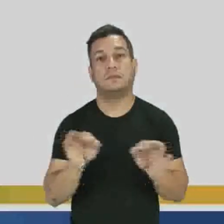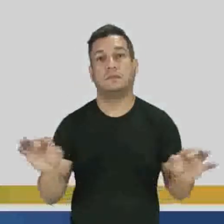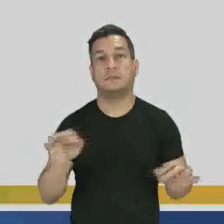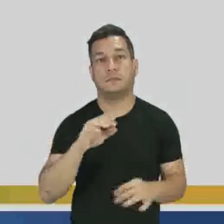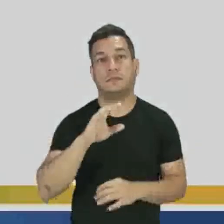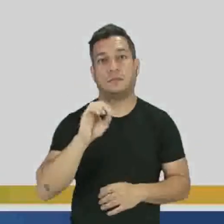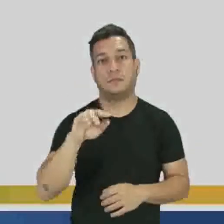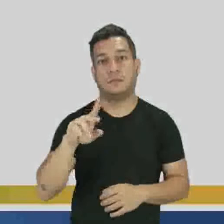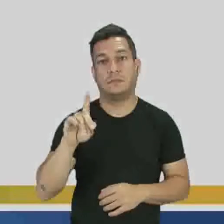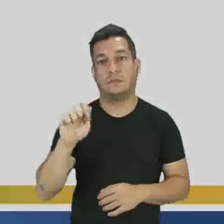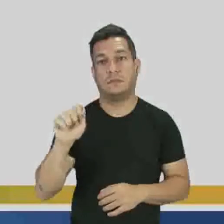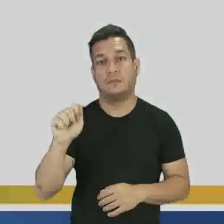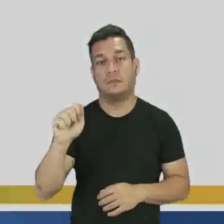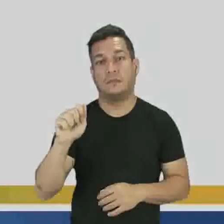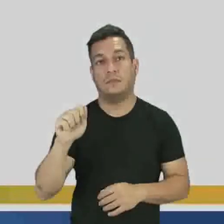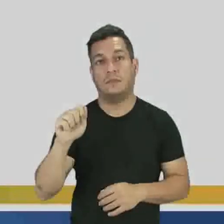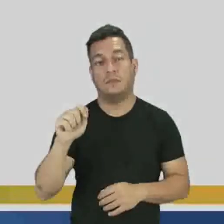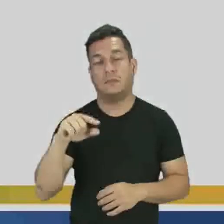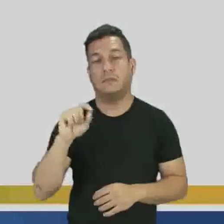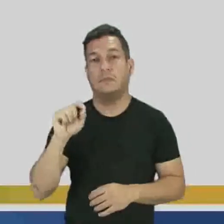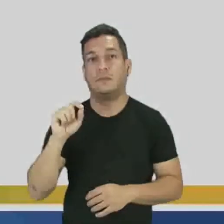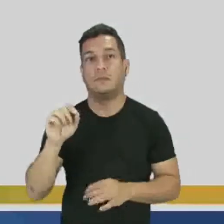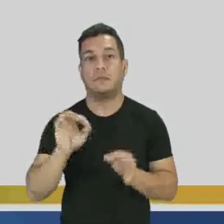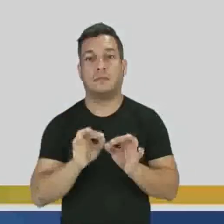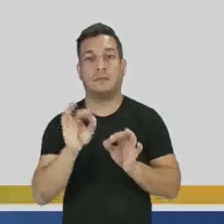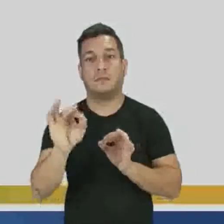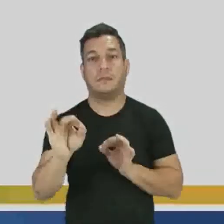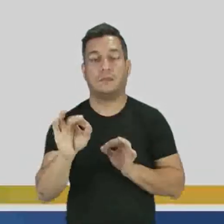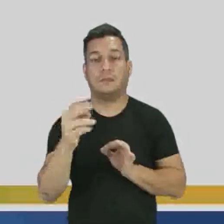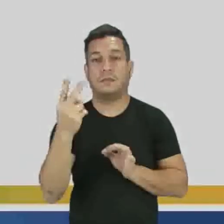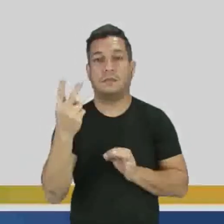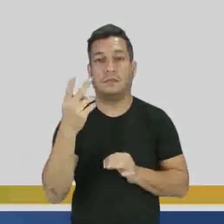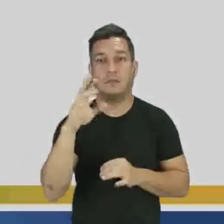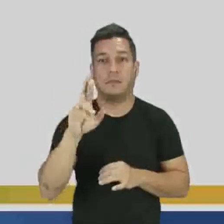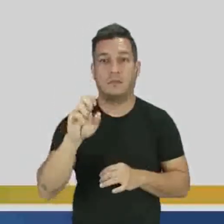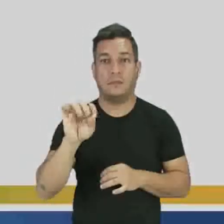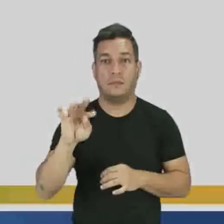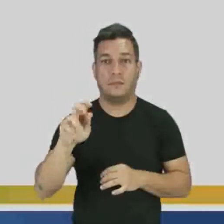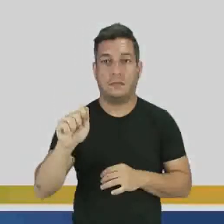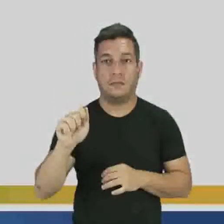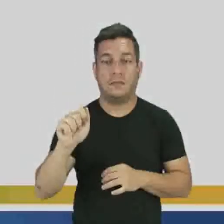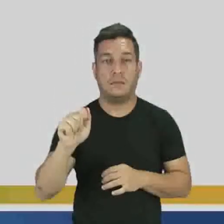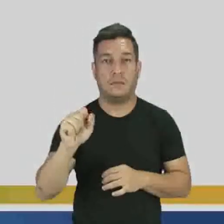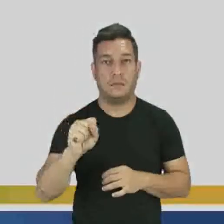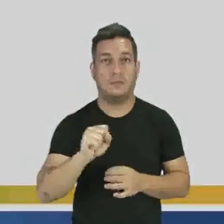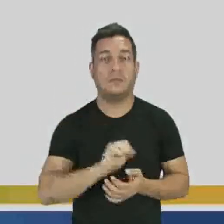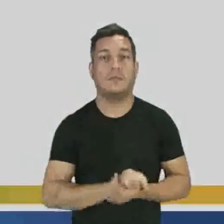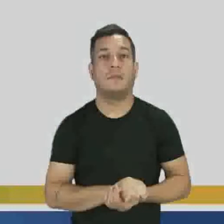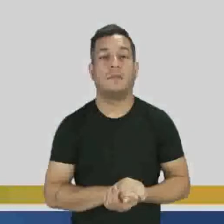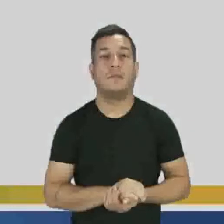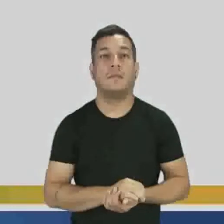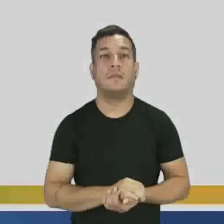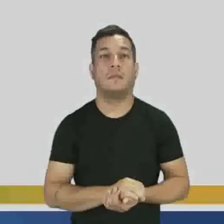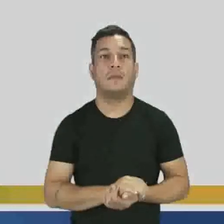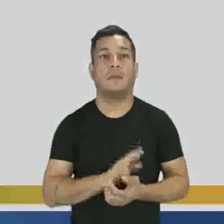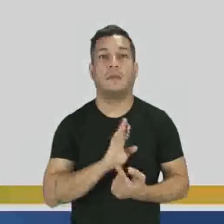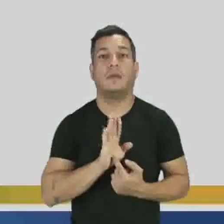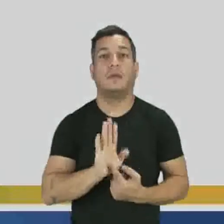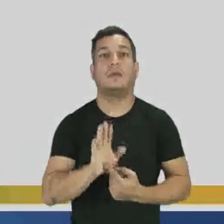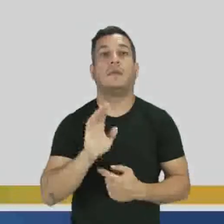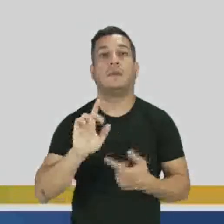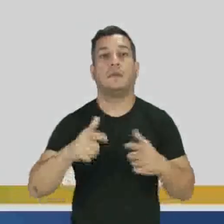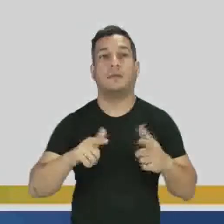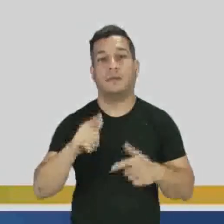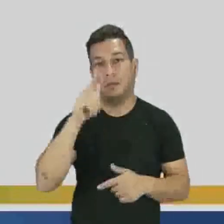onda, que nada mais é do que a distância entre duas cristas ou dois vales, representado pela